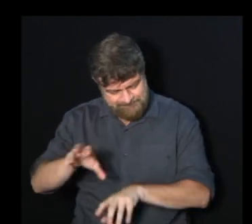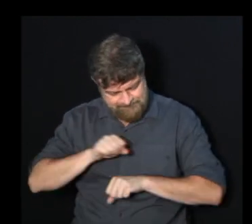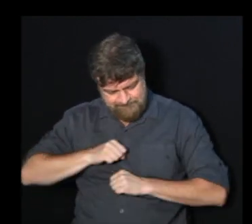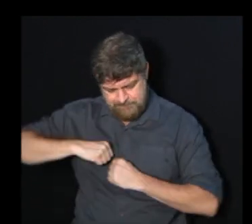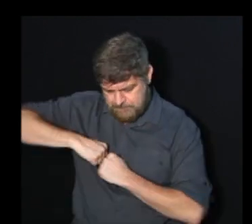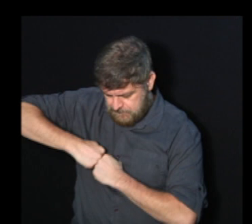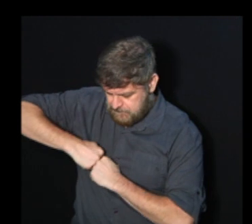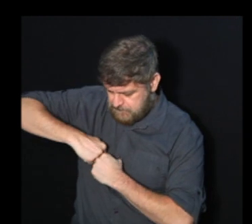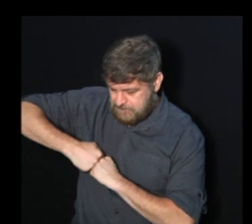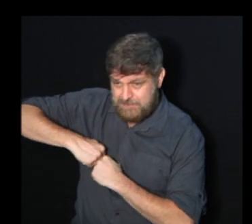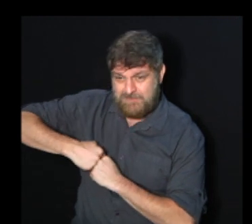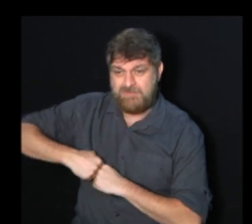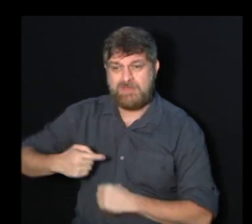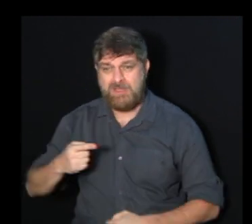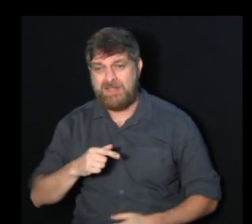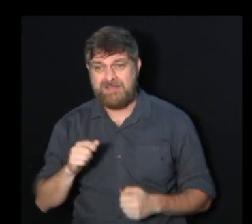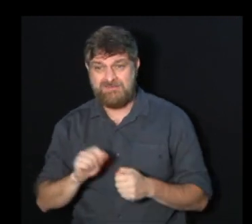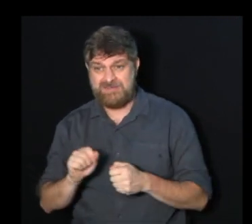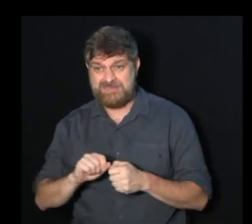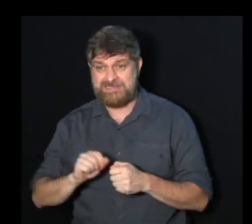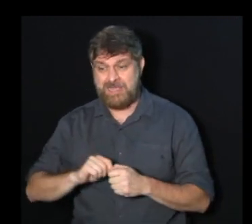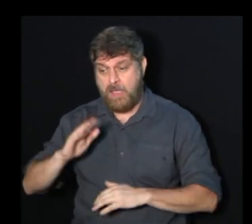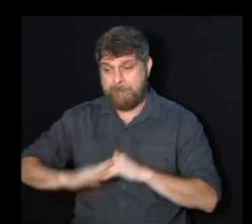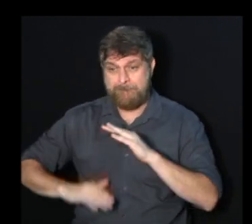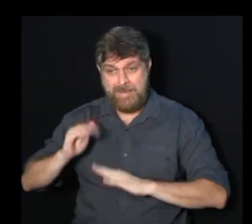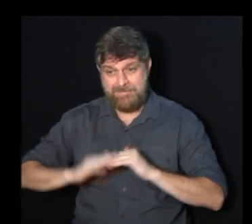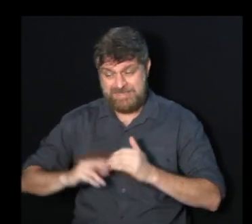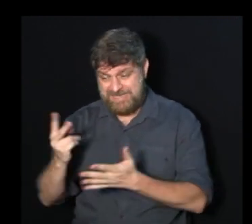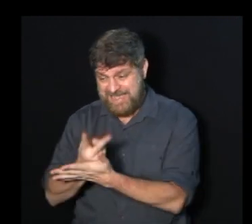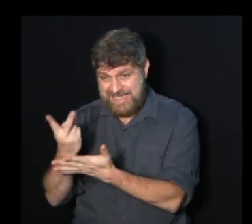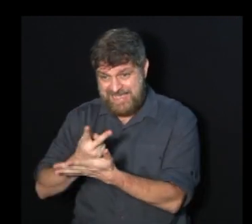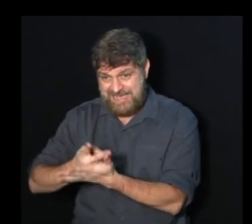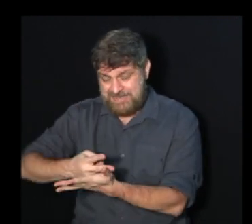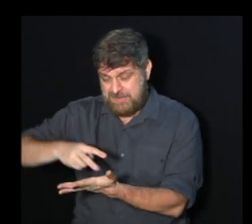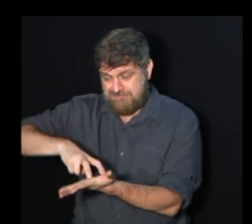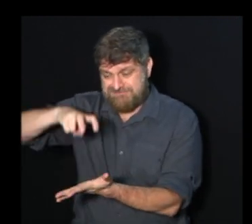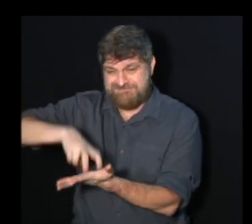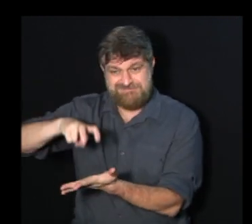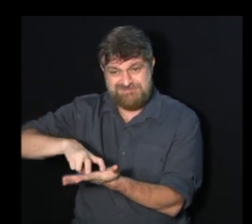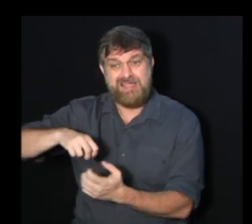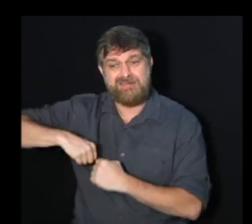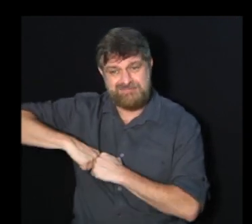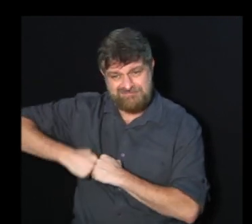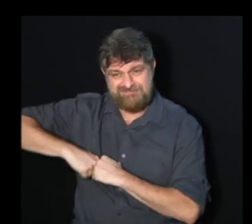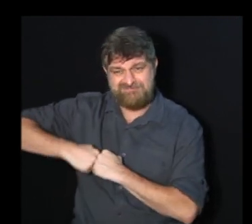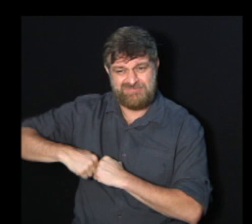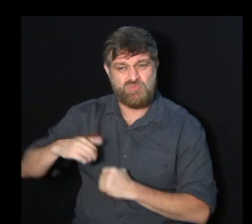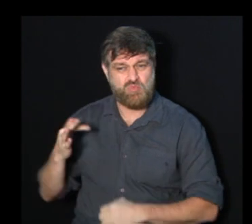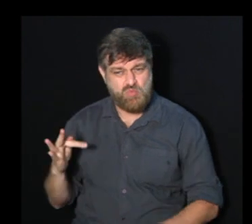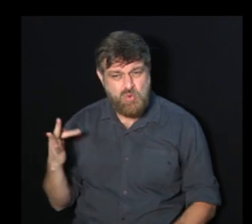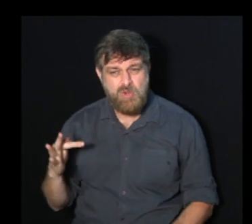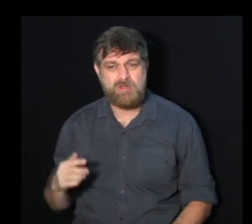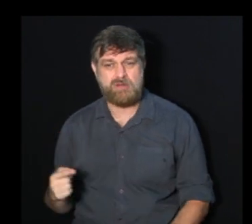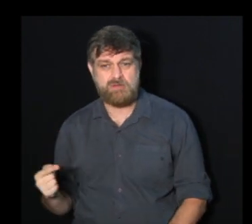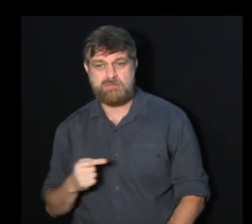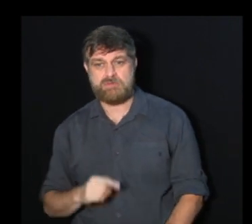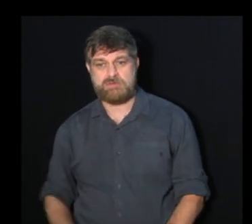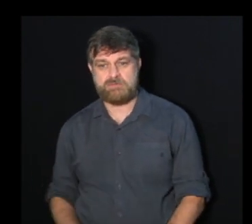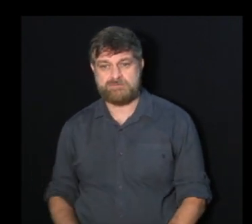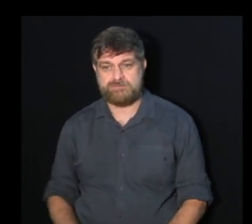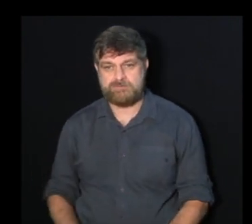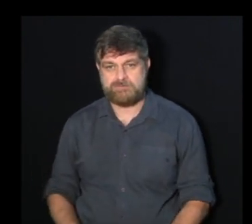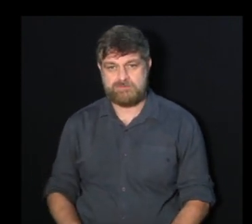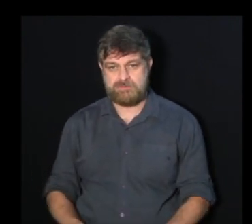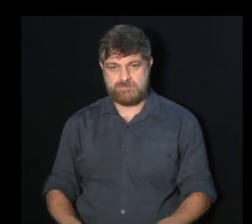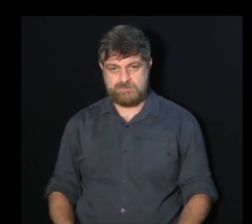atividade física, e às vezes se fizer uma atividade que gere um impacto maior no joelho. Bom, o joelho varo é aquele joelho